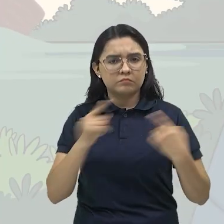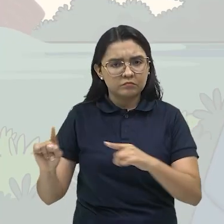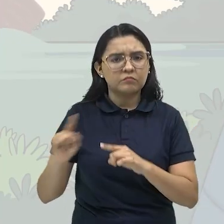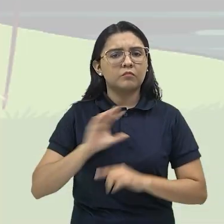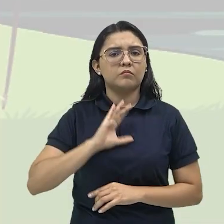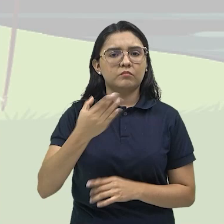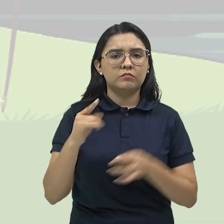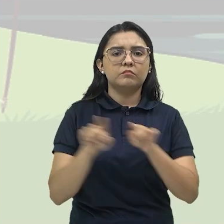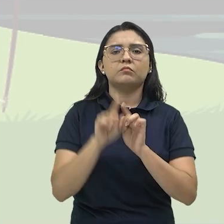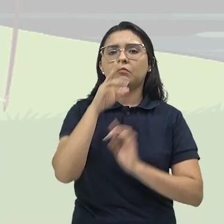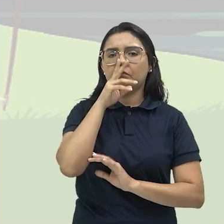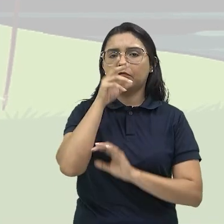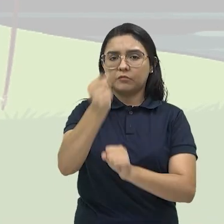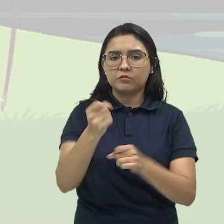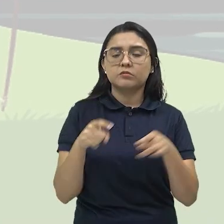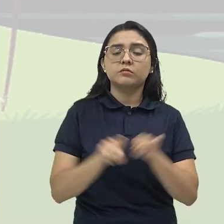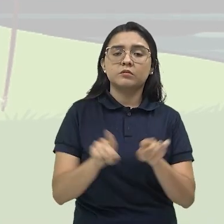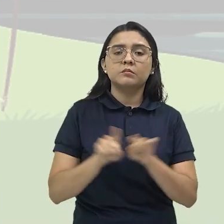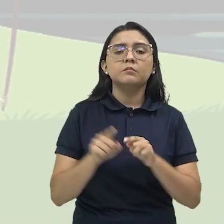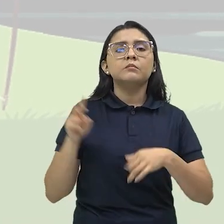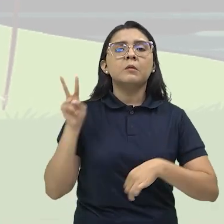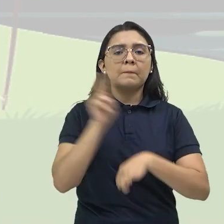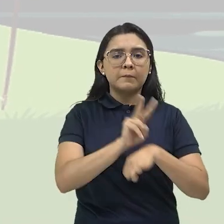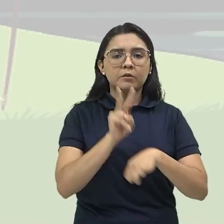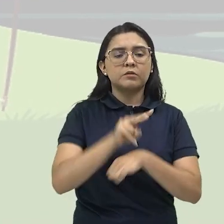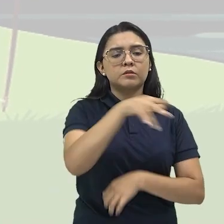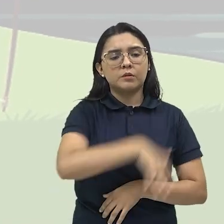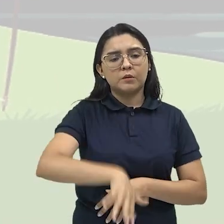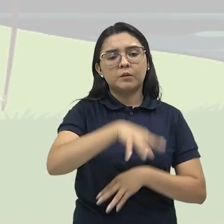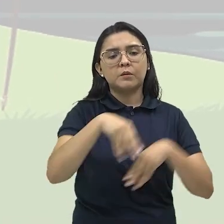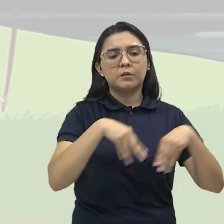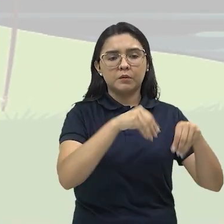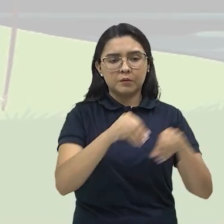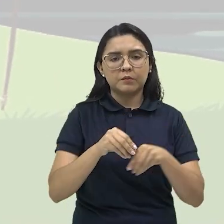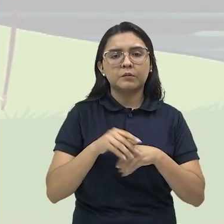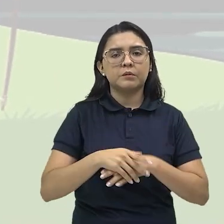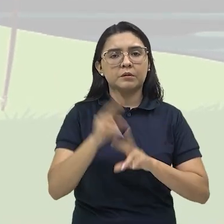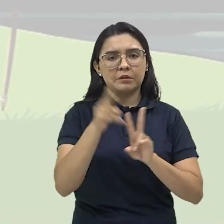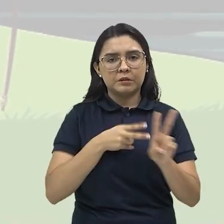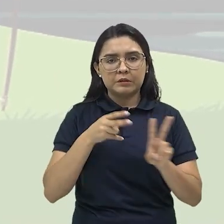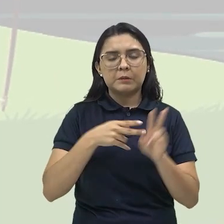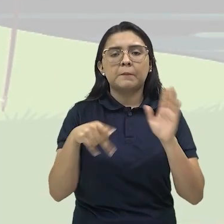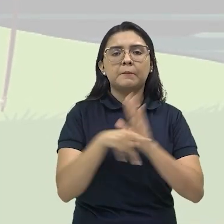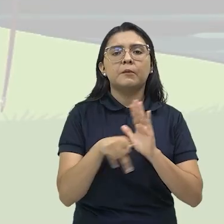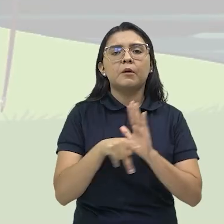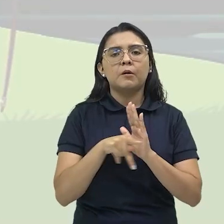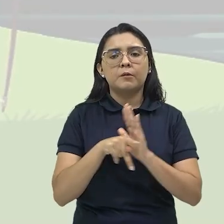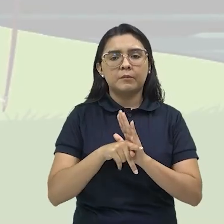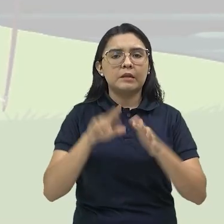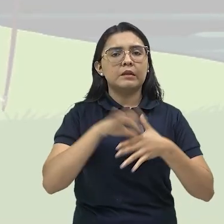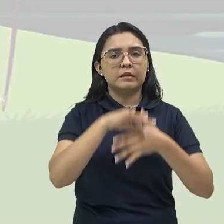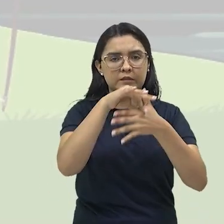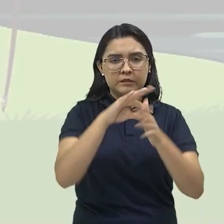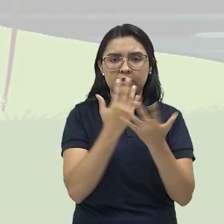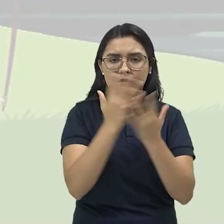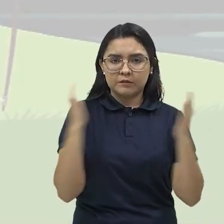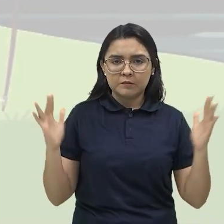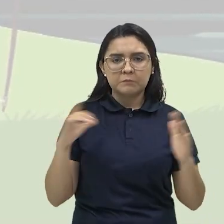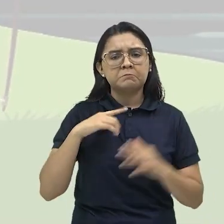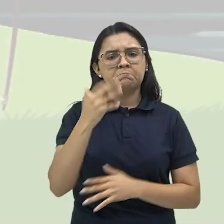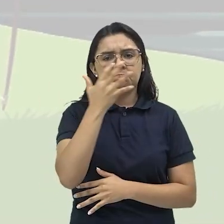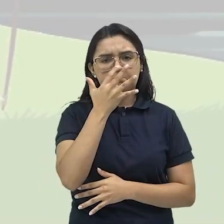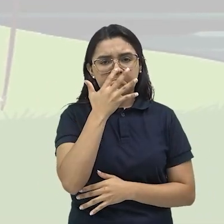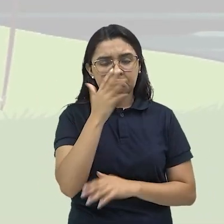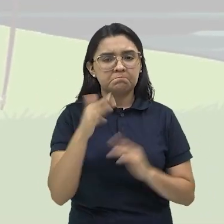e força, defendendo sua terra como verdadeiras guerreiras da floresta. Ficamos maravilhados com sua